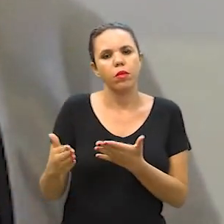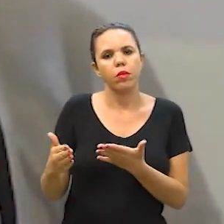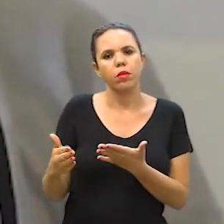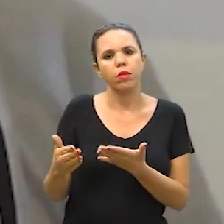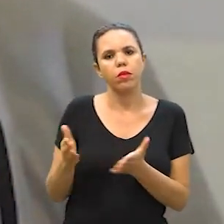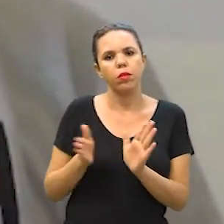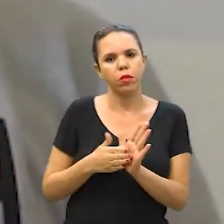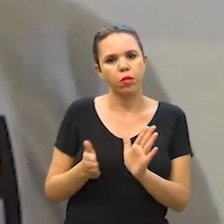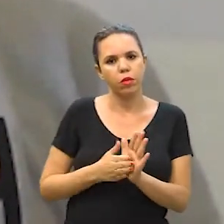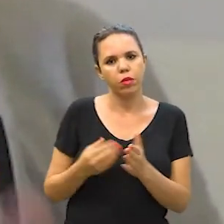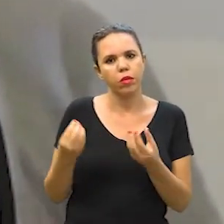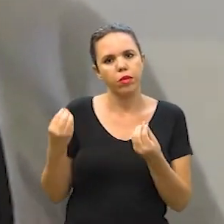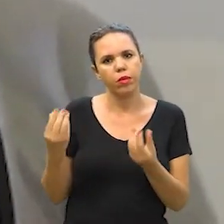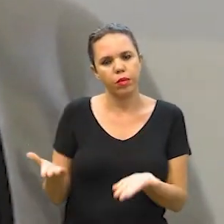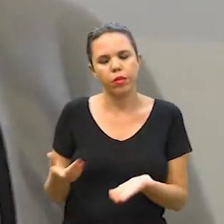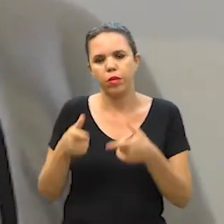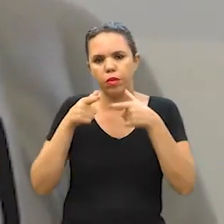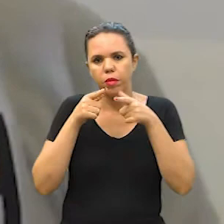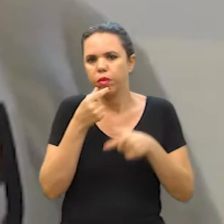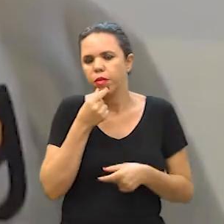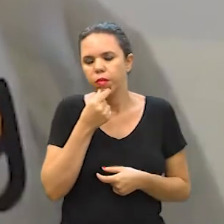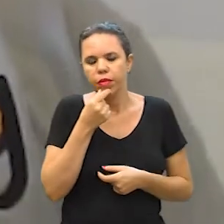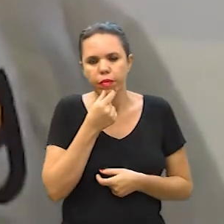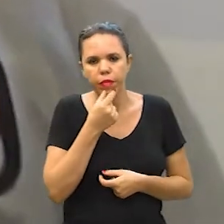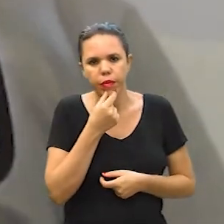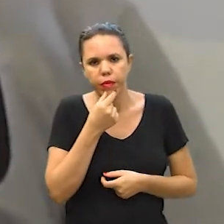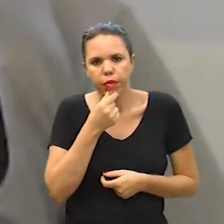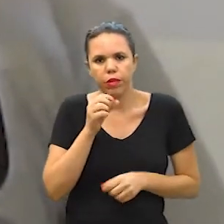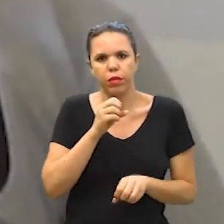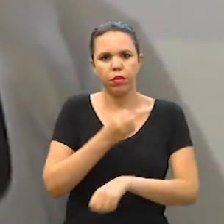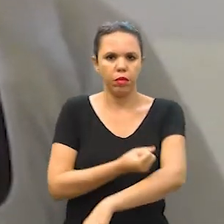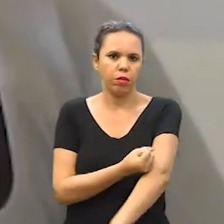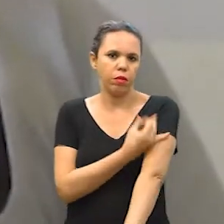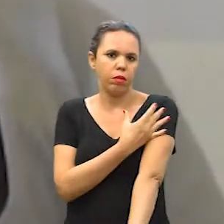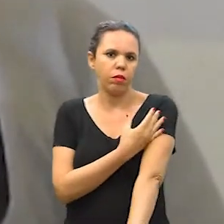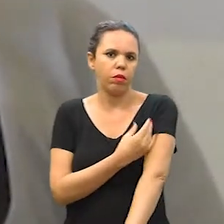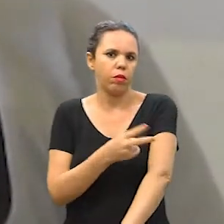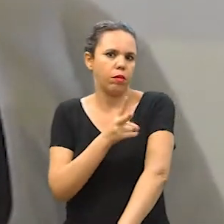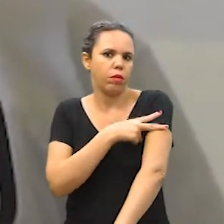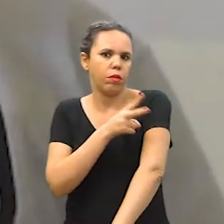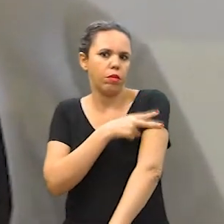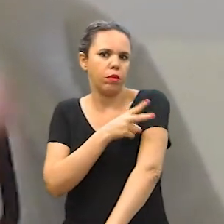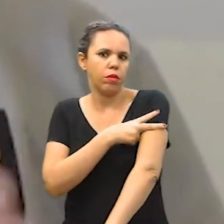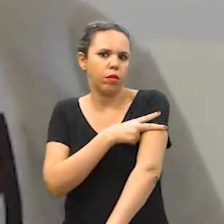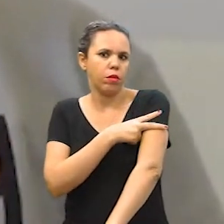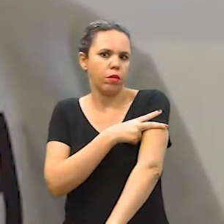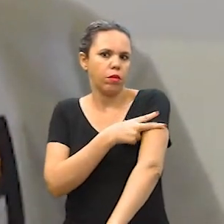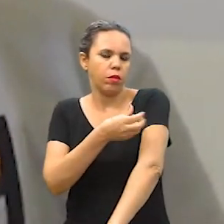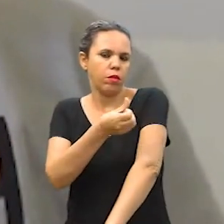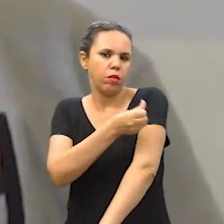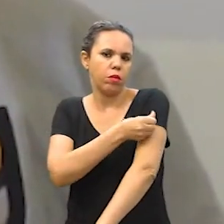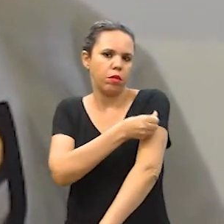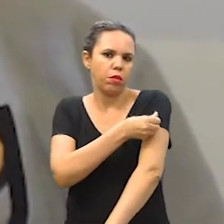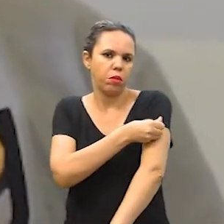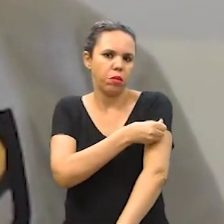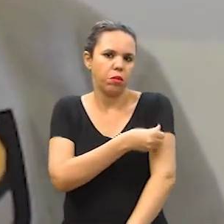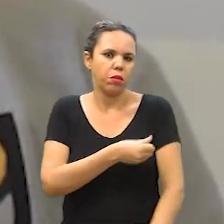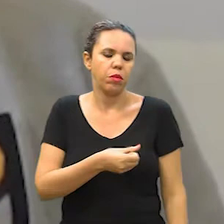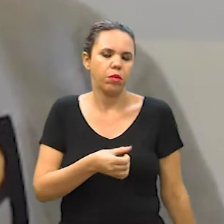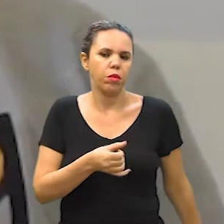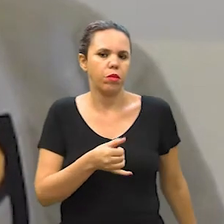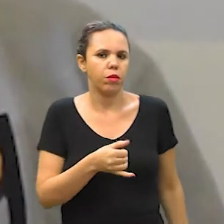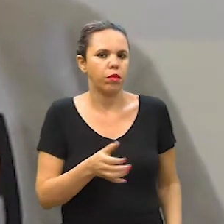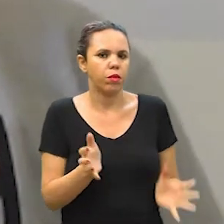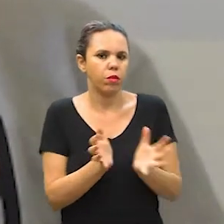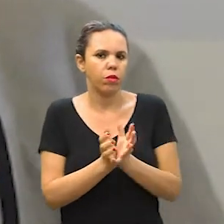a ofertar a língua inglesa no ensino fundamental 2, a partir do 6º ano, quando a